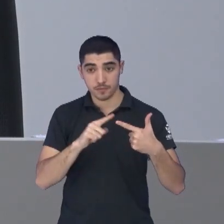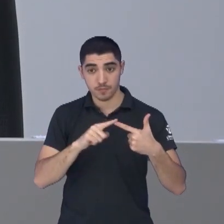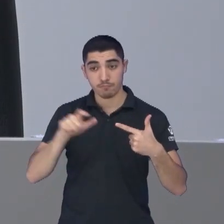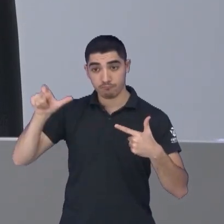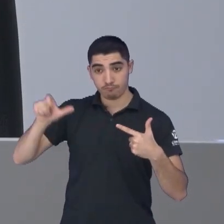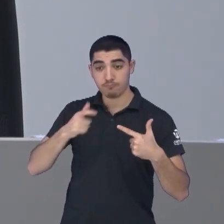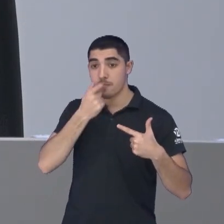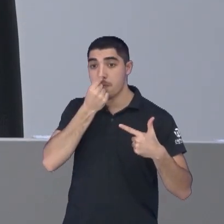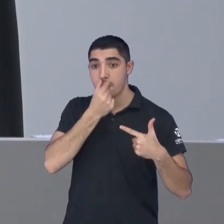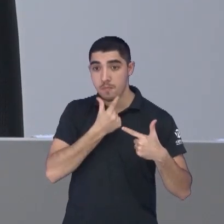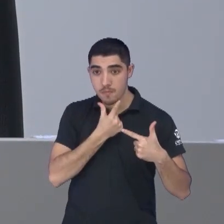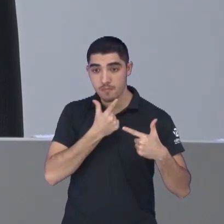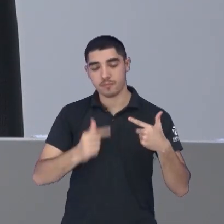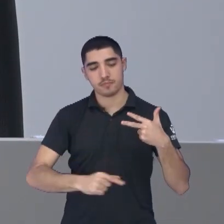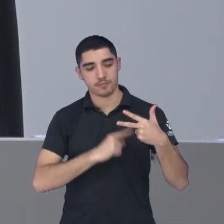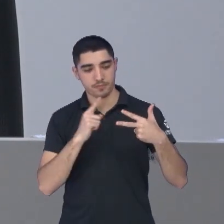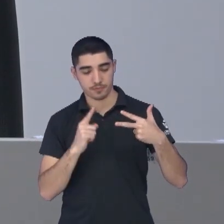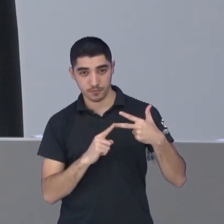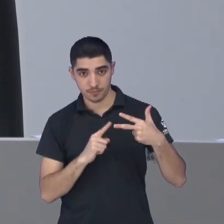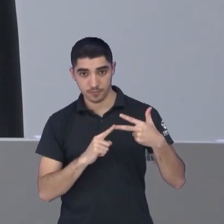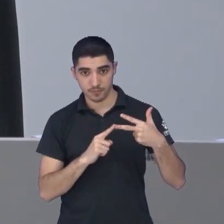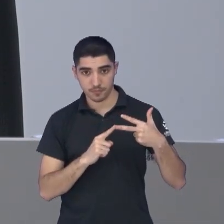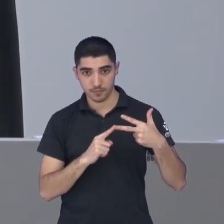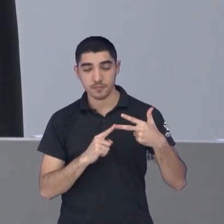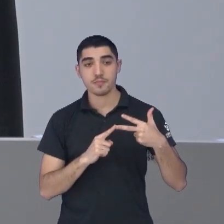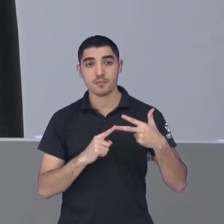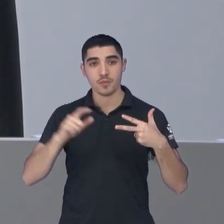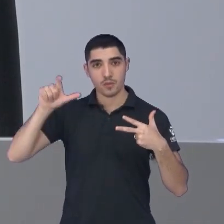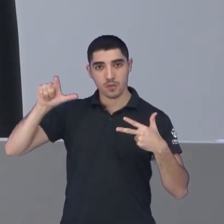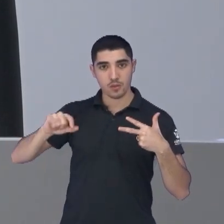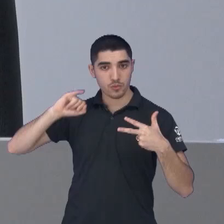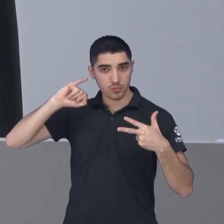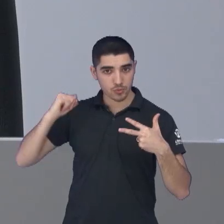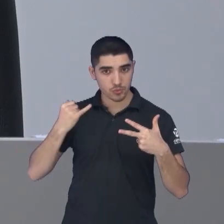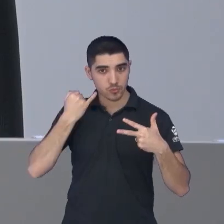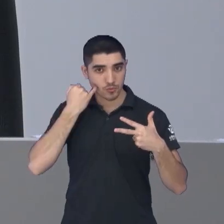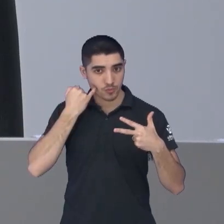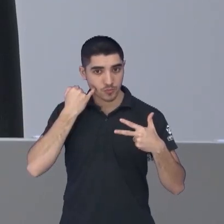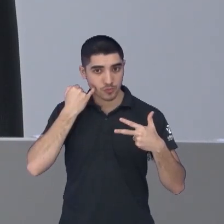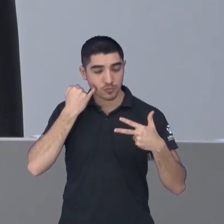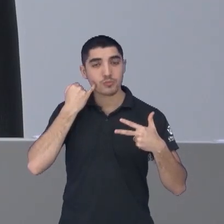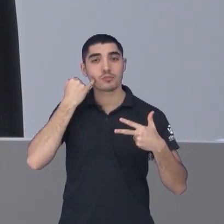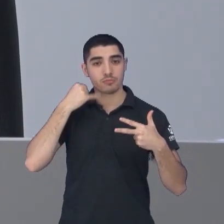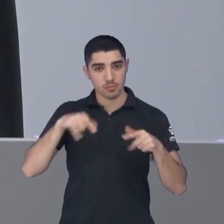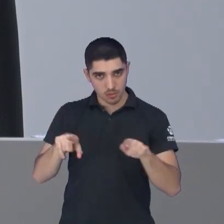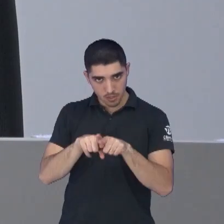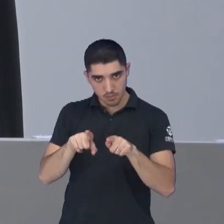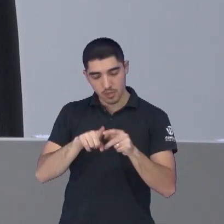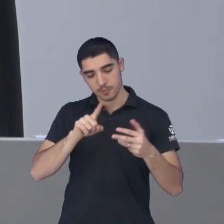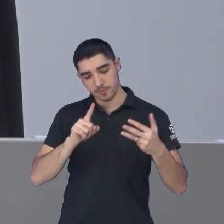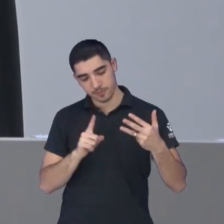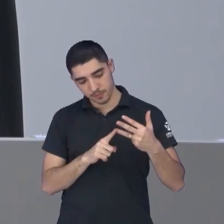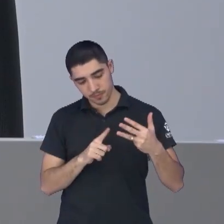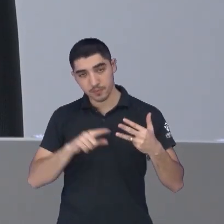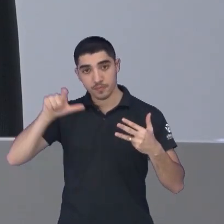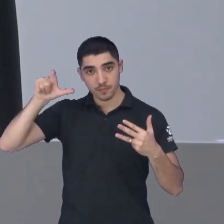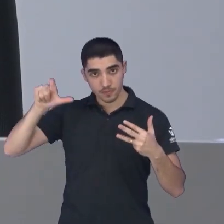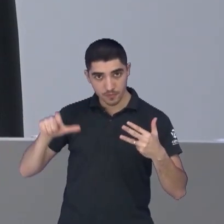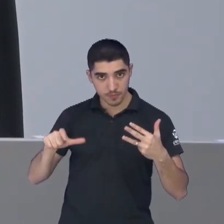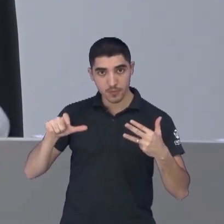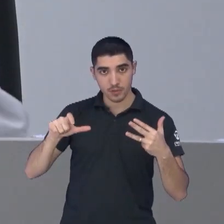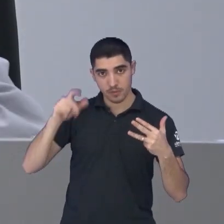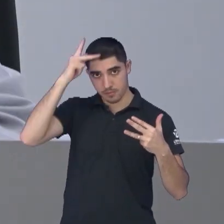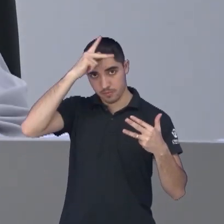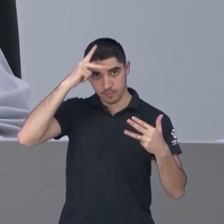do Eleven e vereador Juvenil Silvério e também vereador Fernando